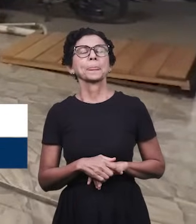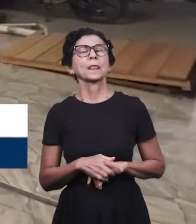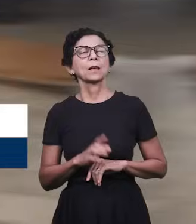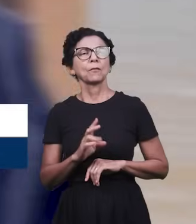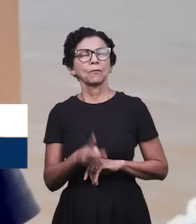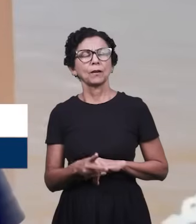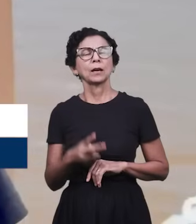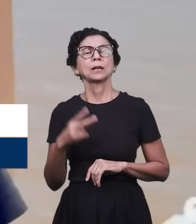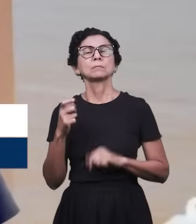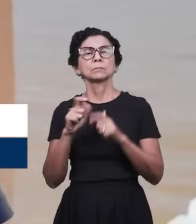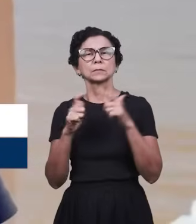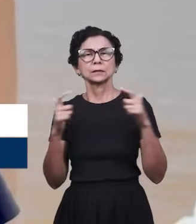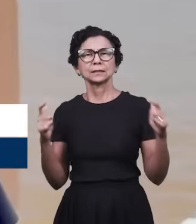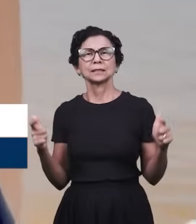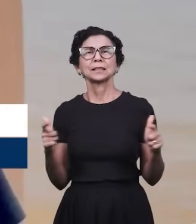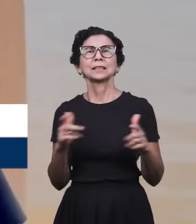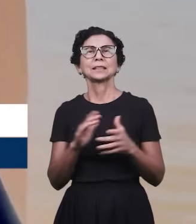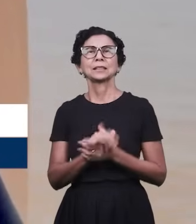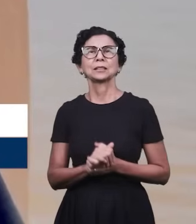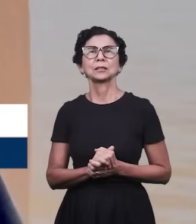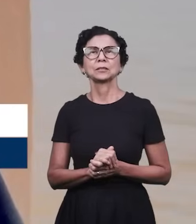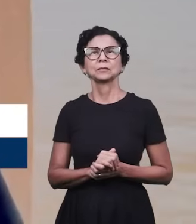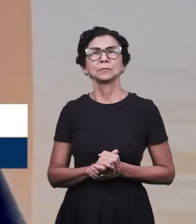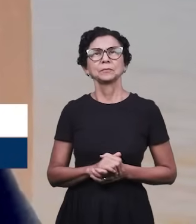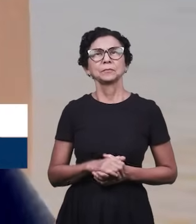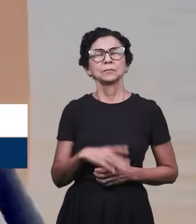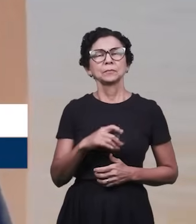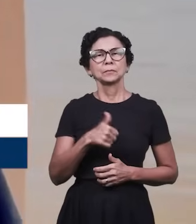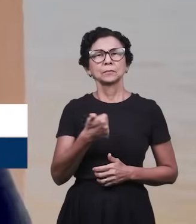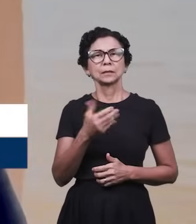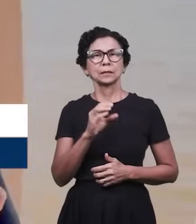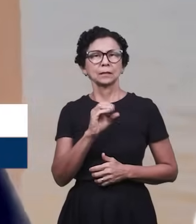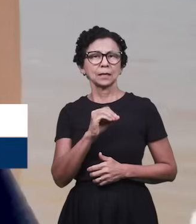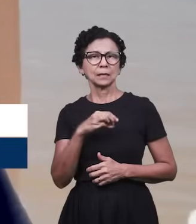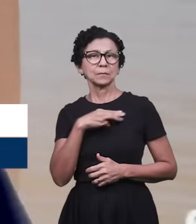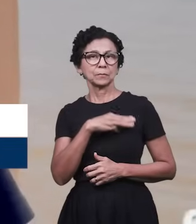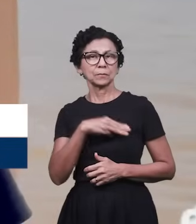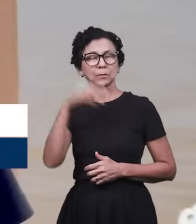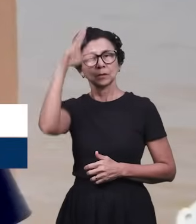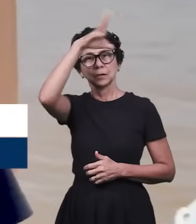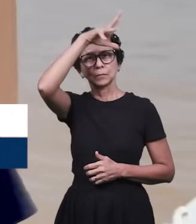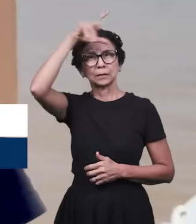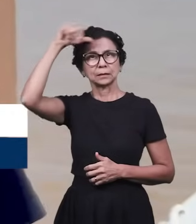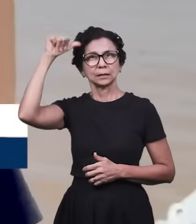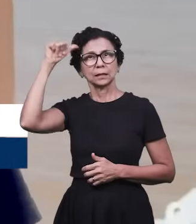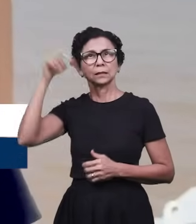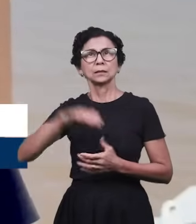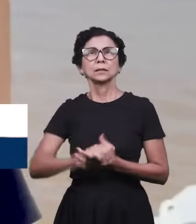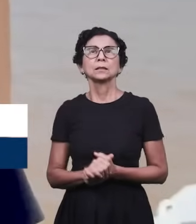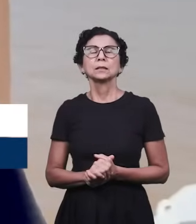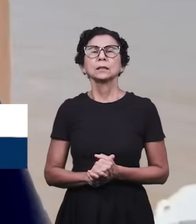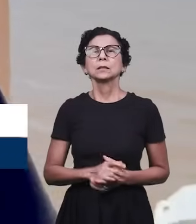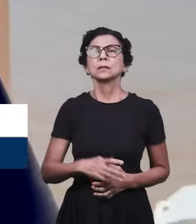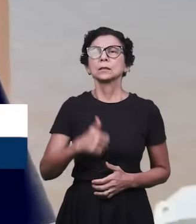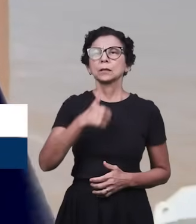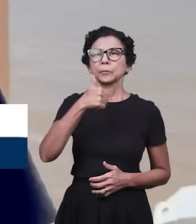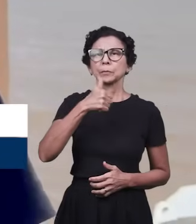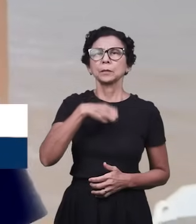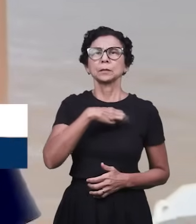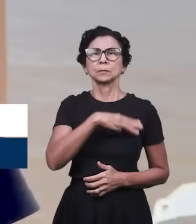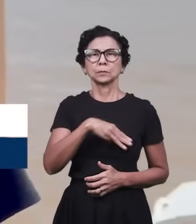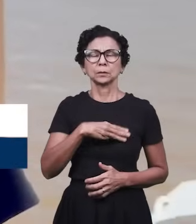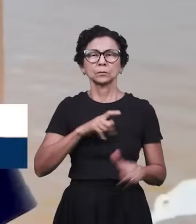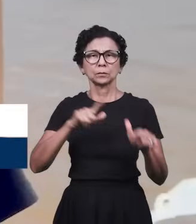do Marajó. Essa é a 10ª edição Amazônia. E desde a primeira edição, o trabalho de